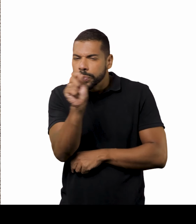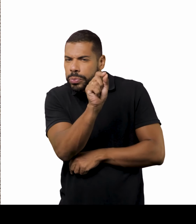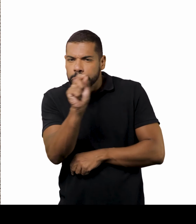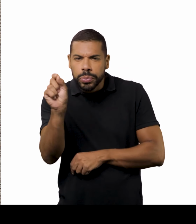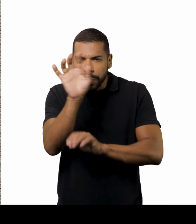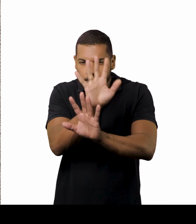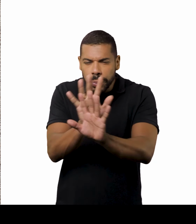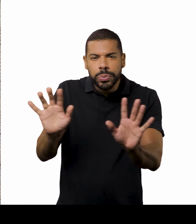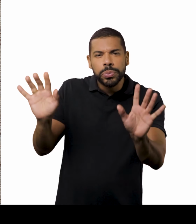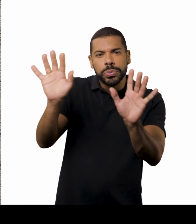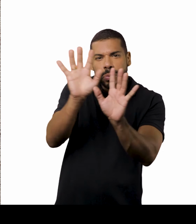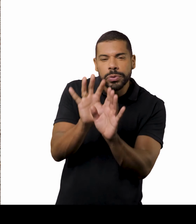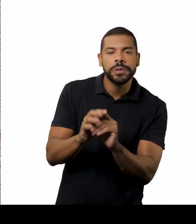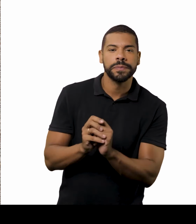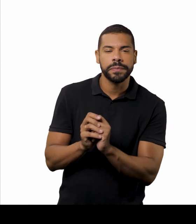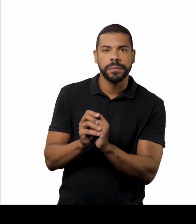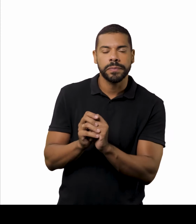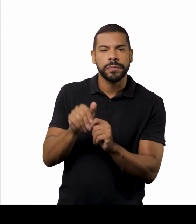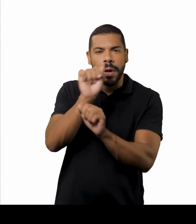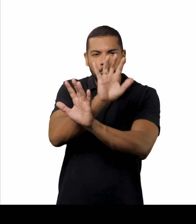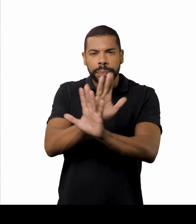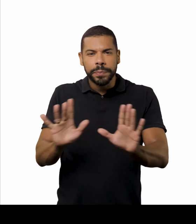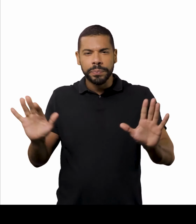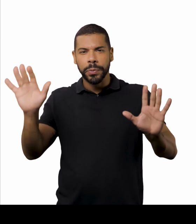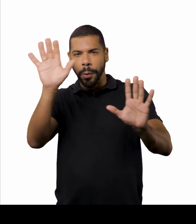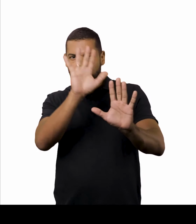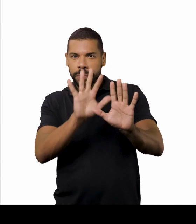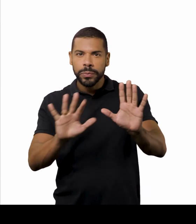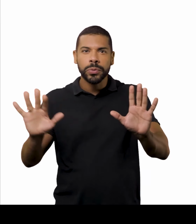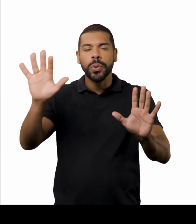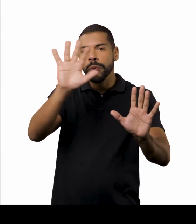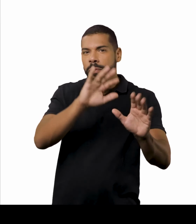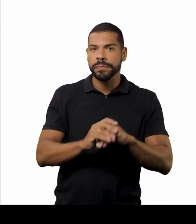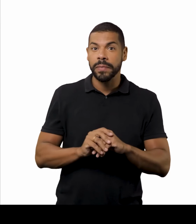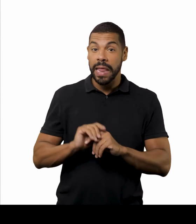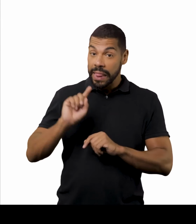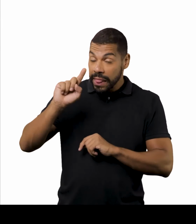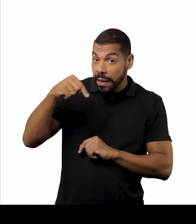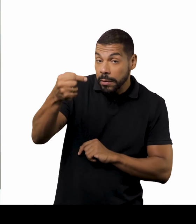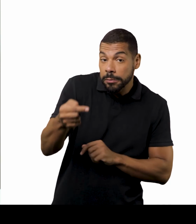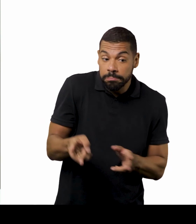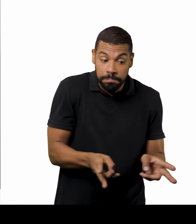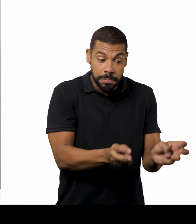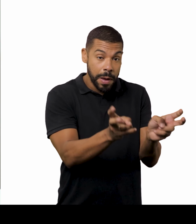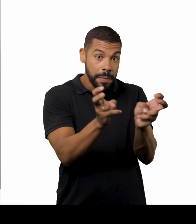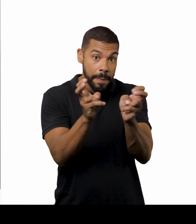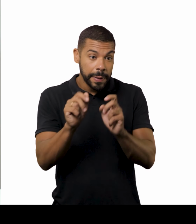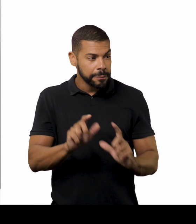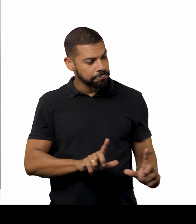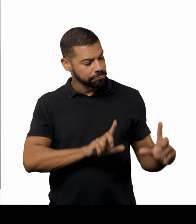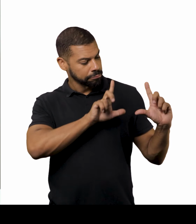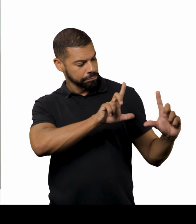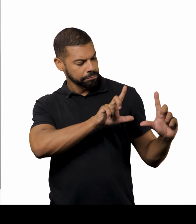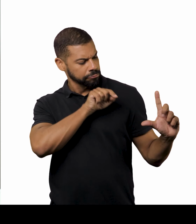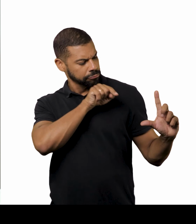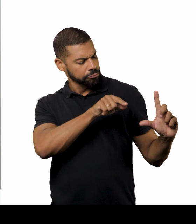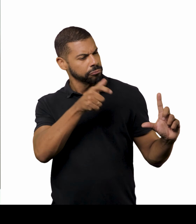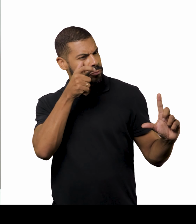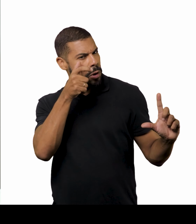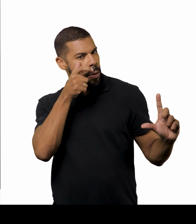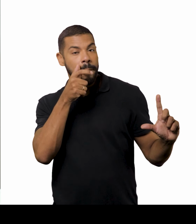um vazio até ganhar uma tridimensionalidade, um corpo. A partir daquilo, a primeira obra que eu pensei